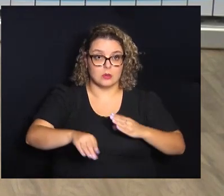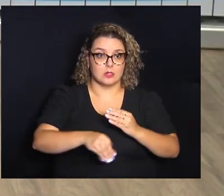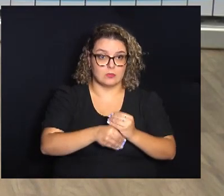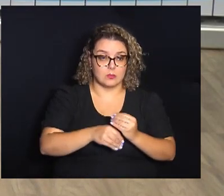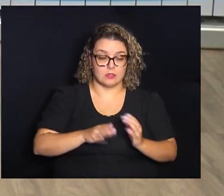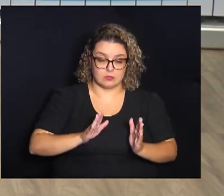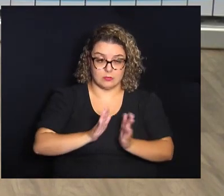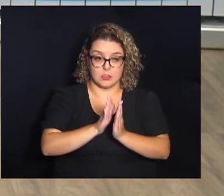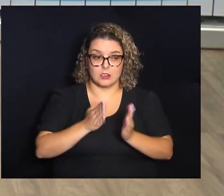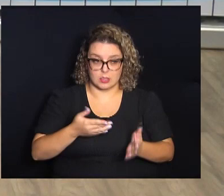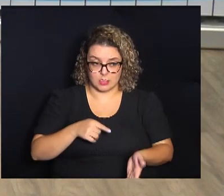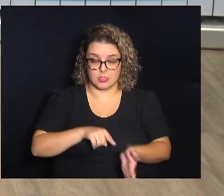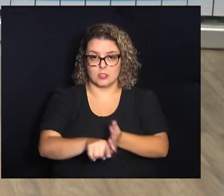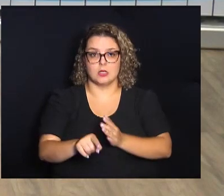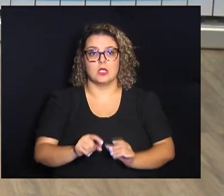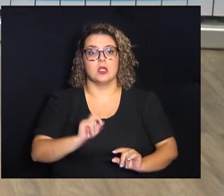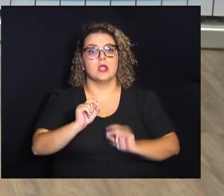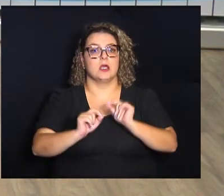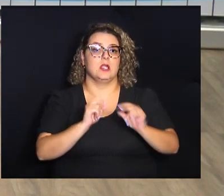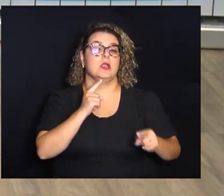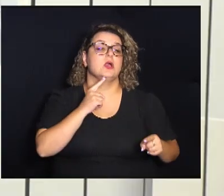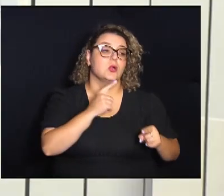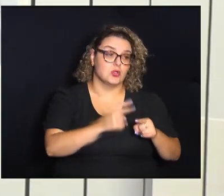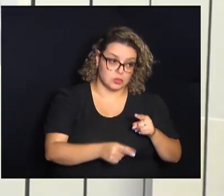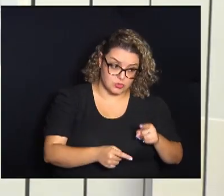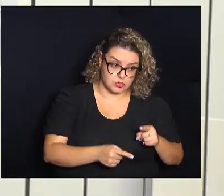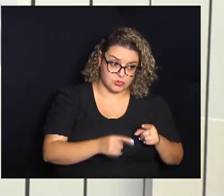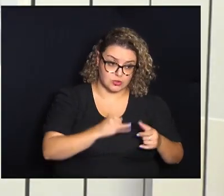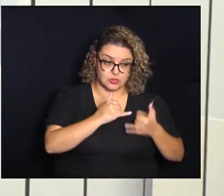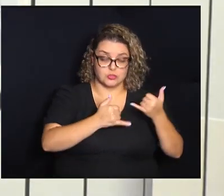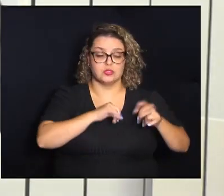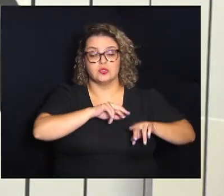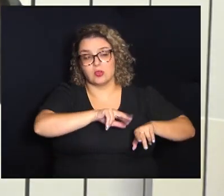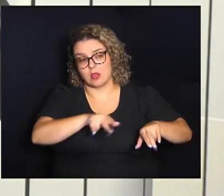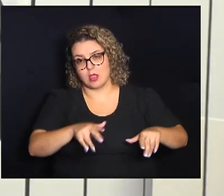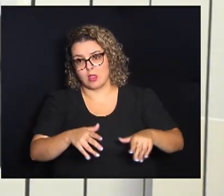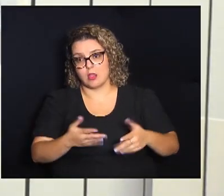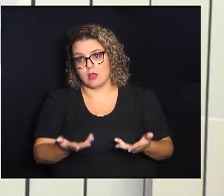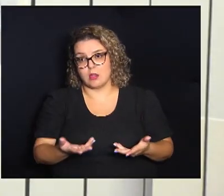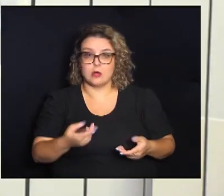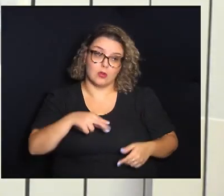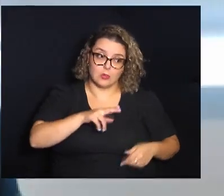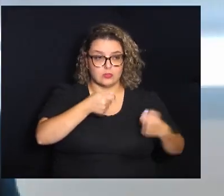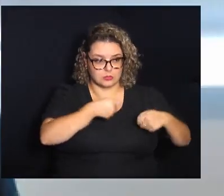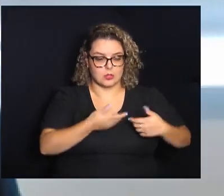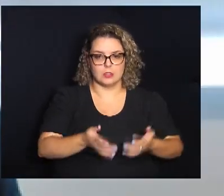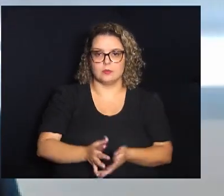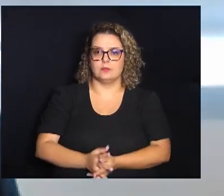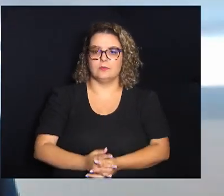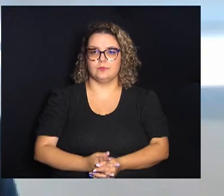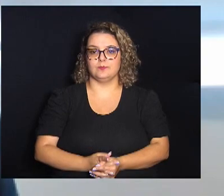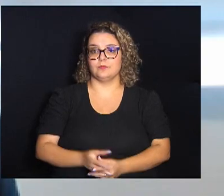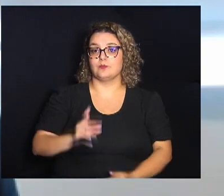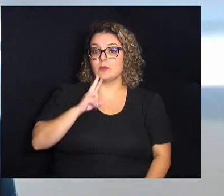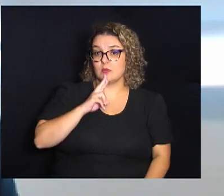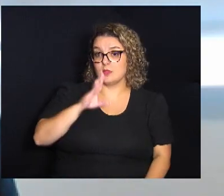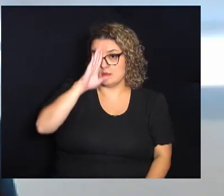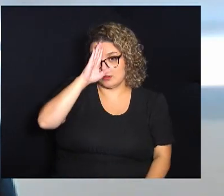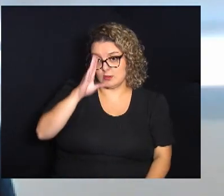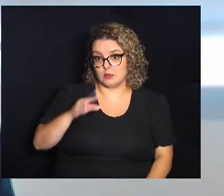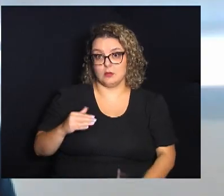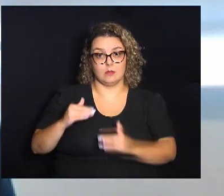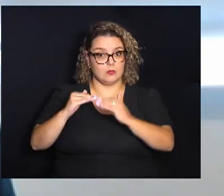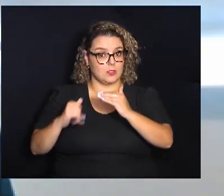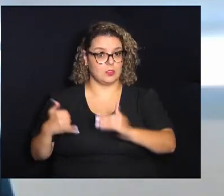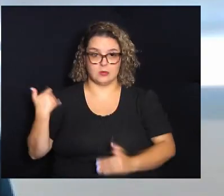desta pergunta: quem está proibido de jogar? Ou de apostar? Então, vamos lá, respondendo diretamente a pergunta, menores de idade não